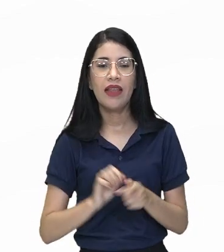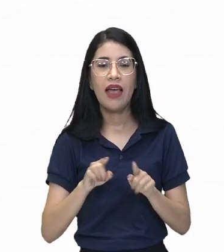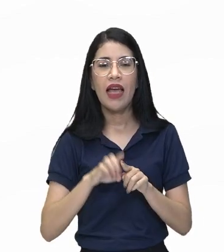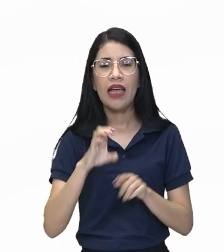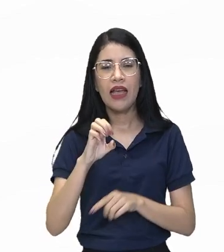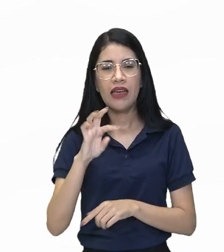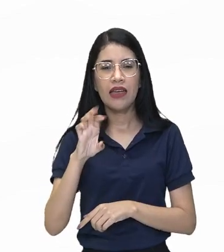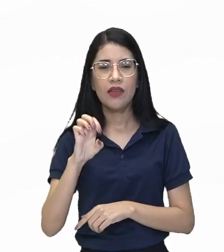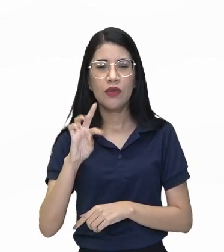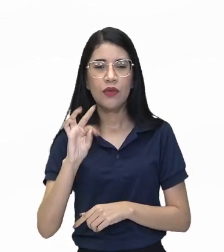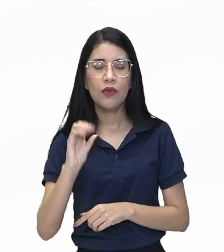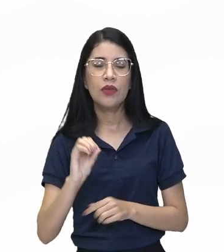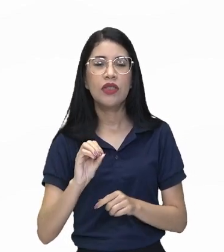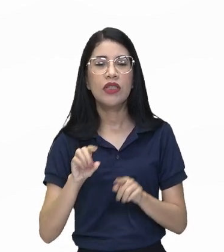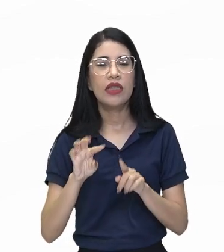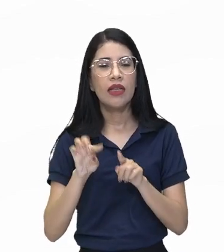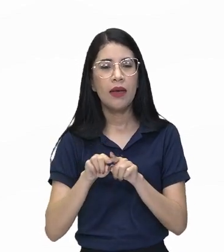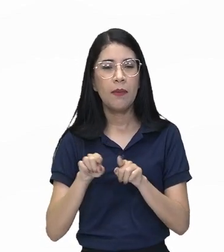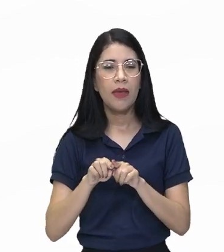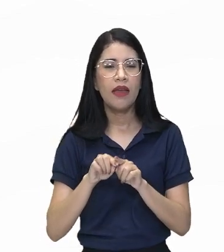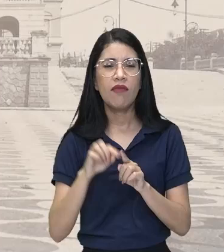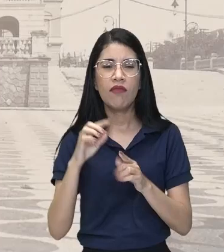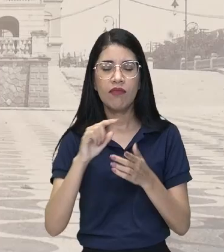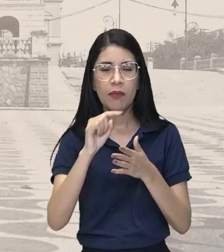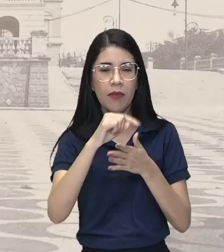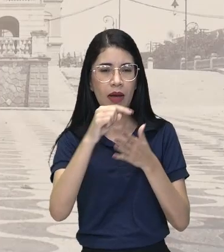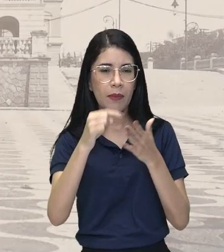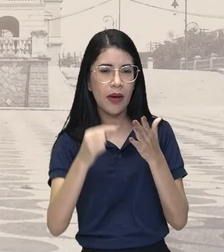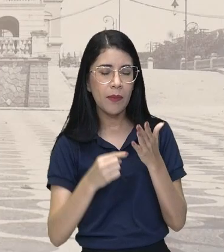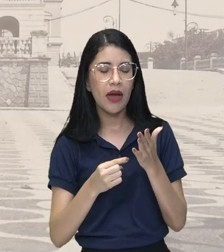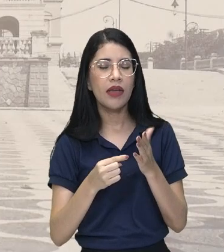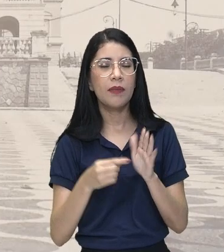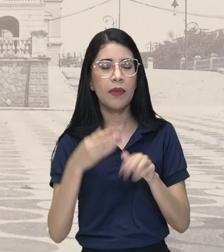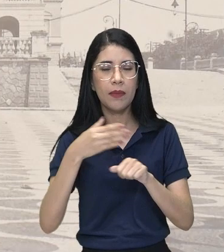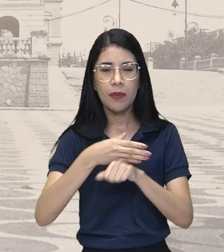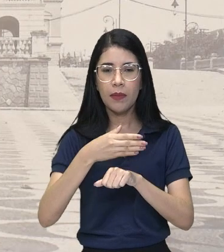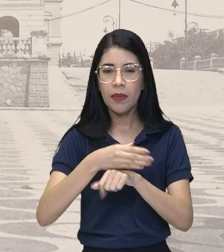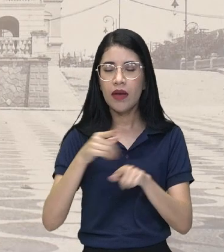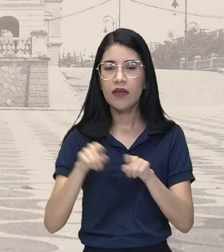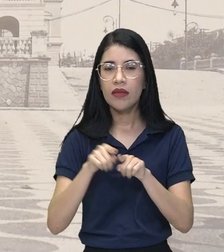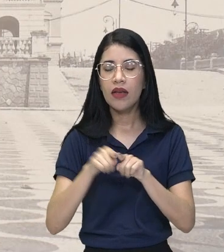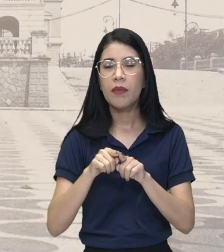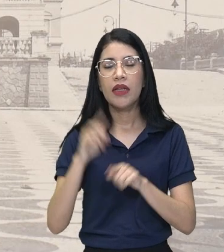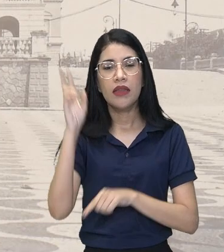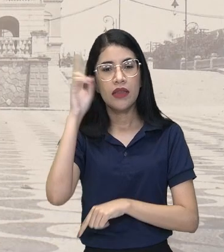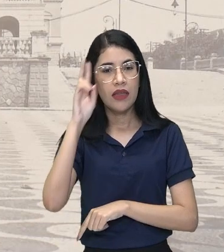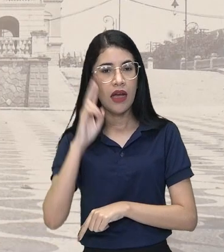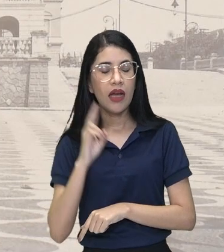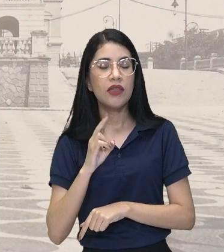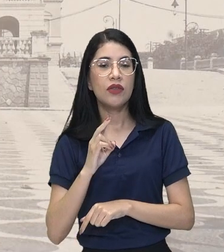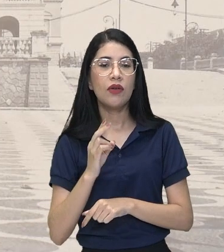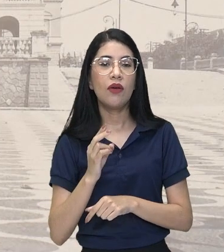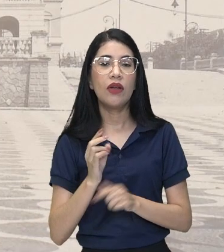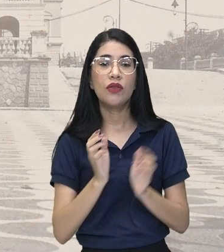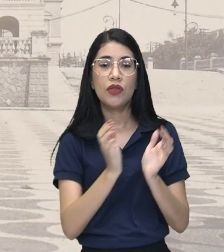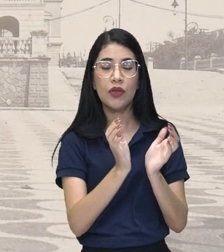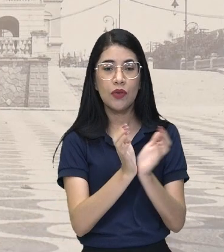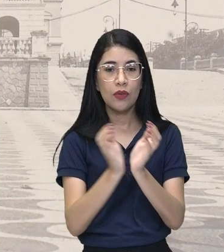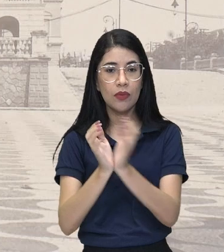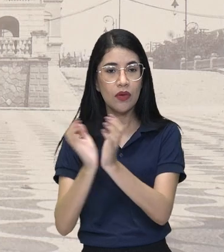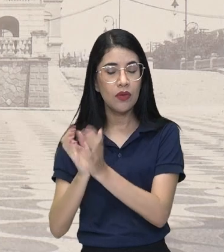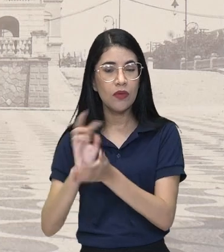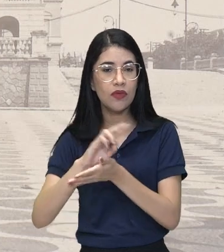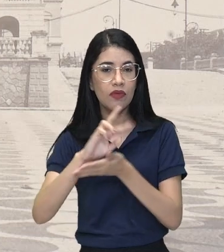e Pombal. Tá? Então, aí são alguns grupos que fizeram parte da história de grupo teatral,